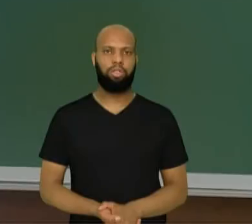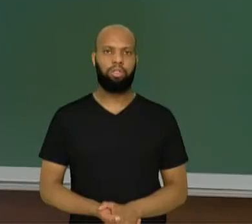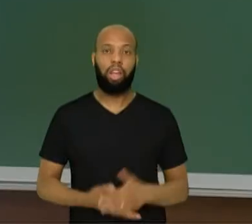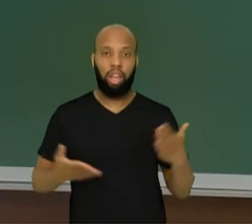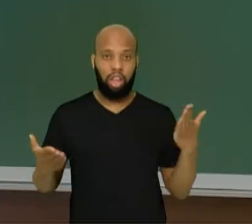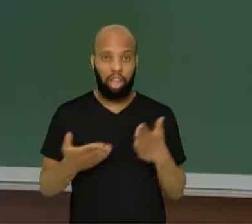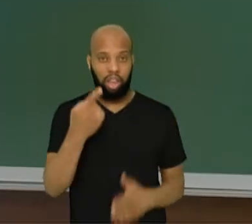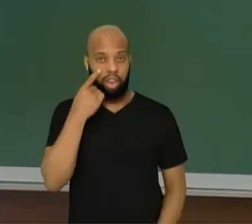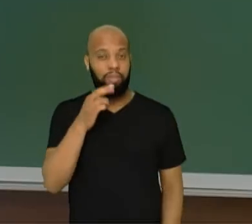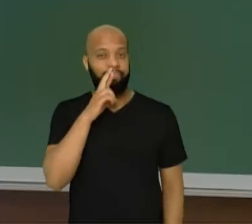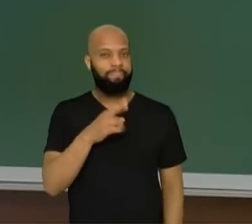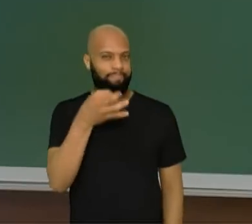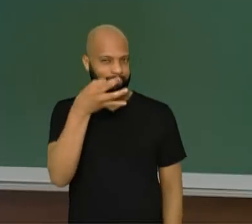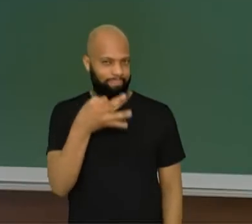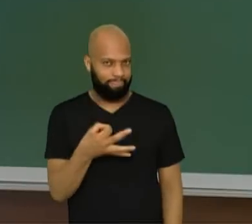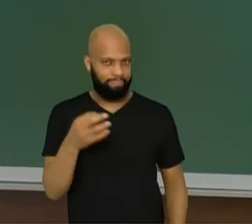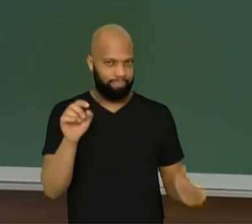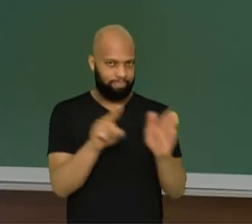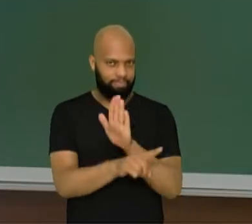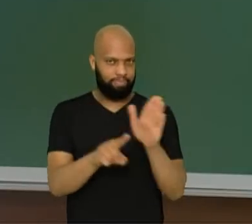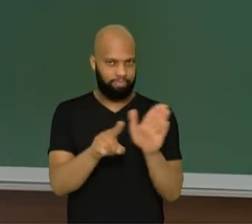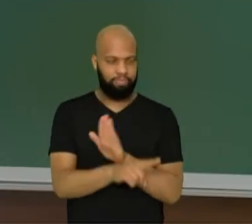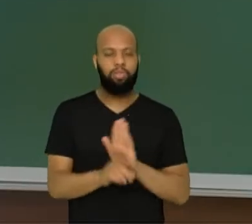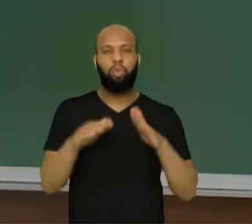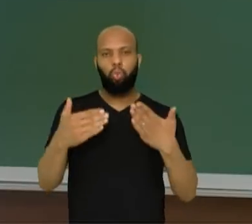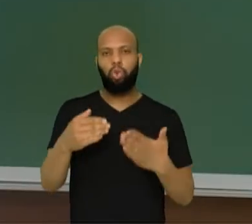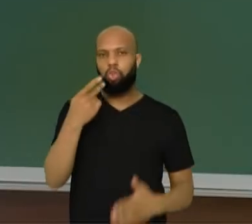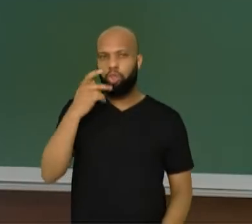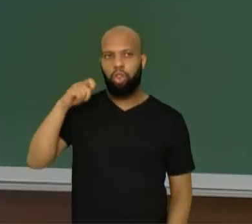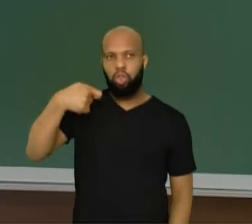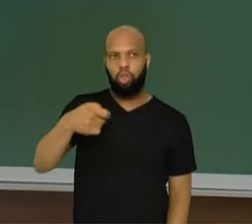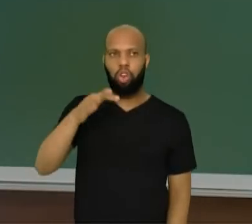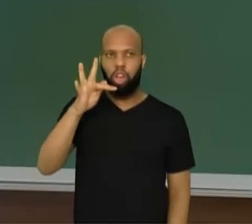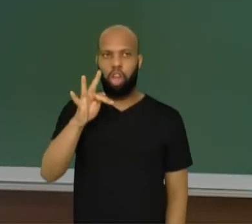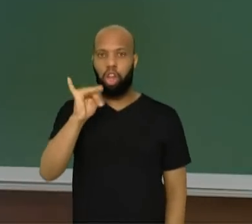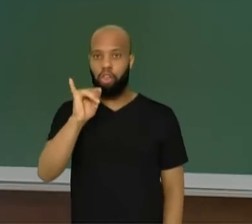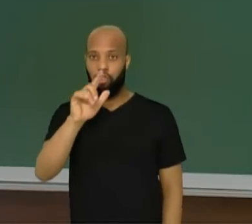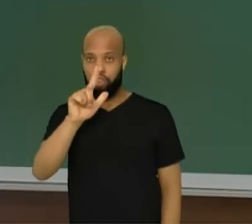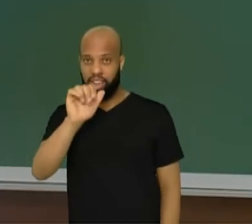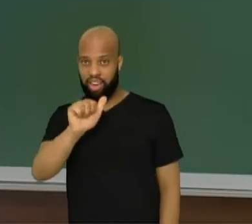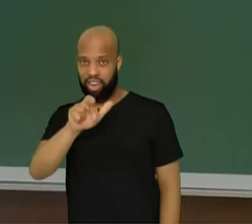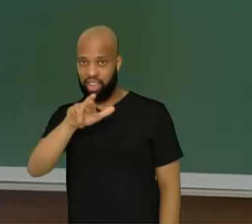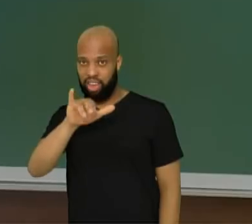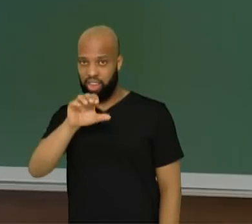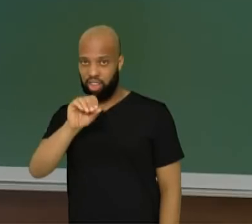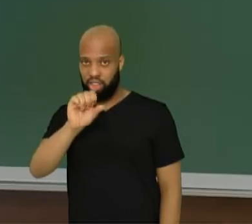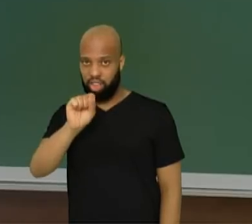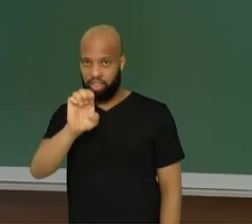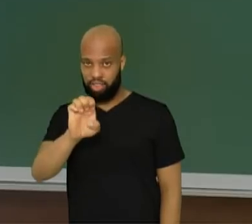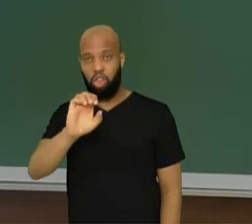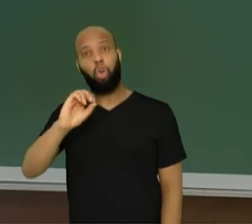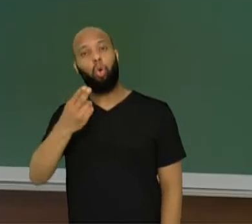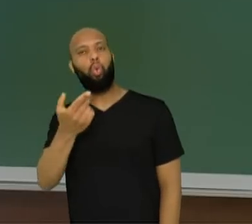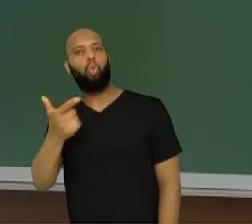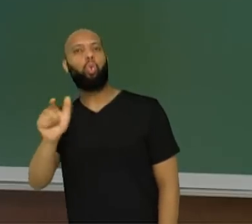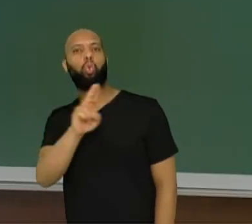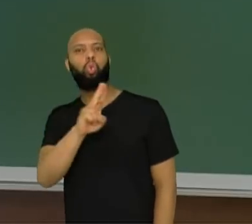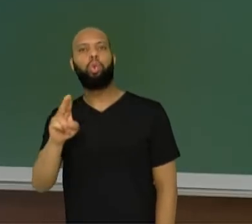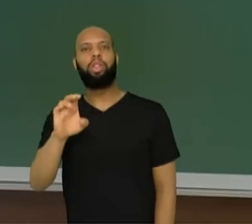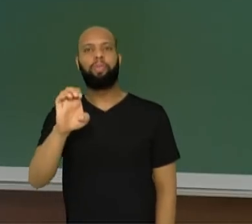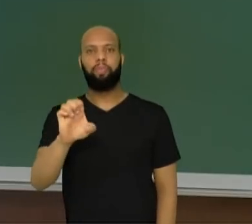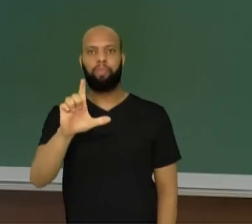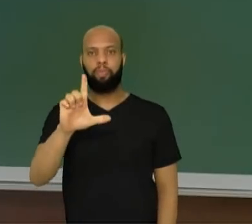Vamos ver a resposta correta desse quiz? Então, quando a gente fala de filariose ou elefantíase, é causada por